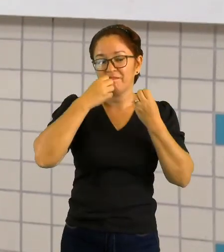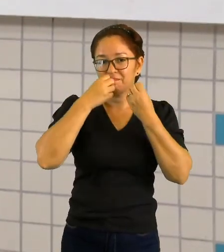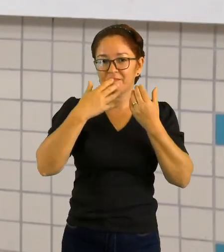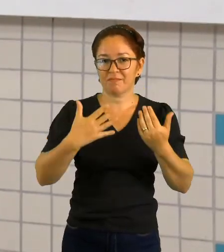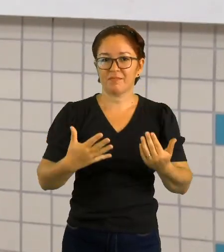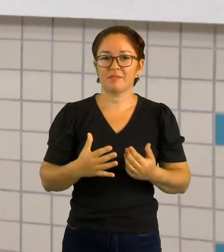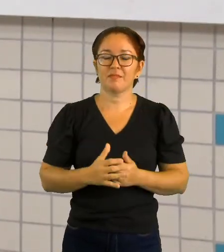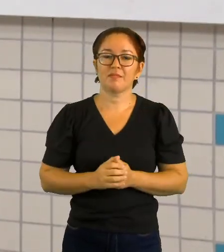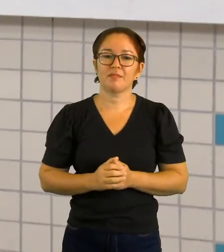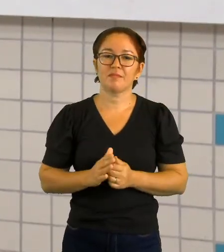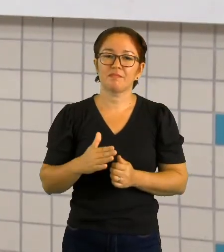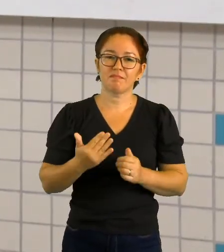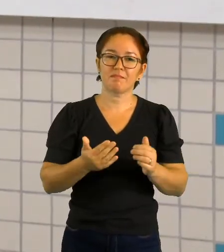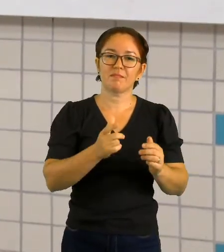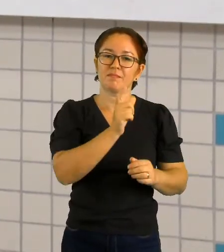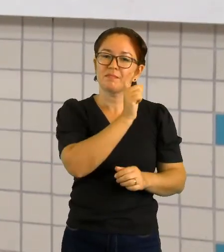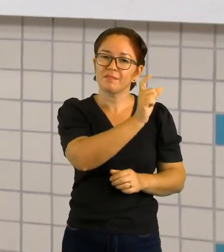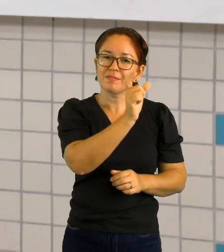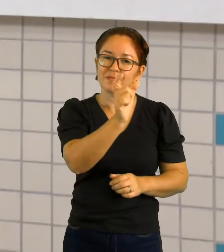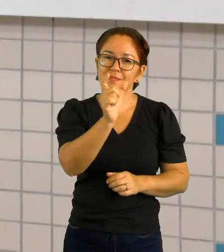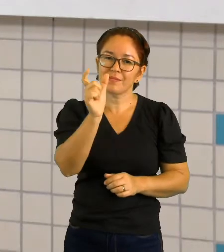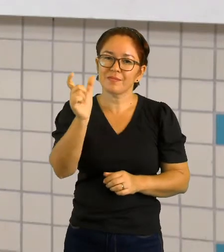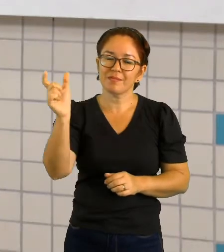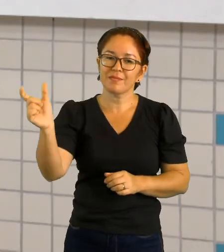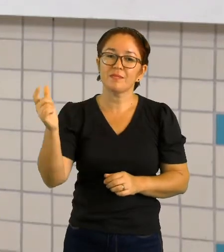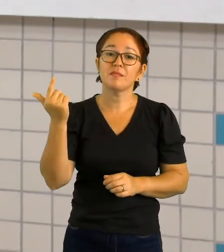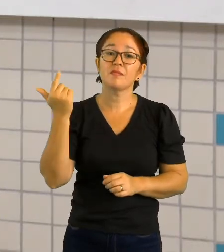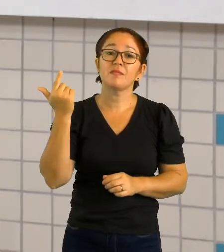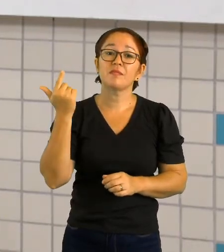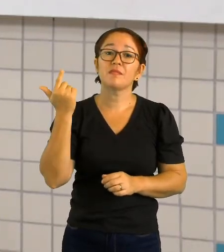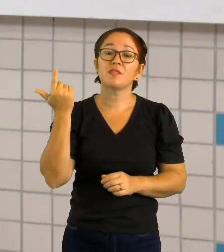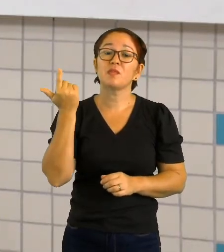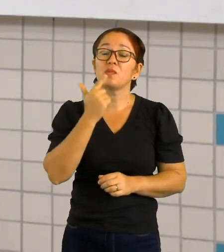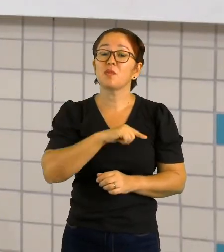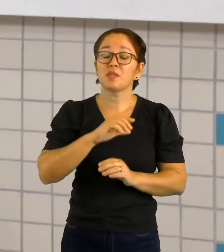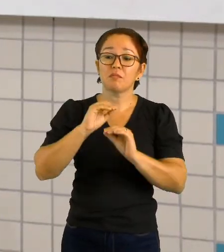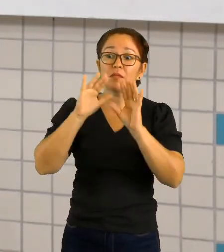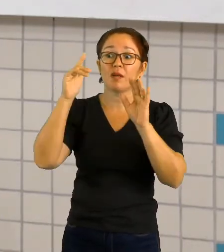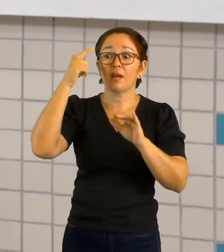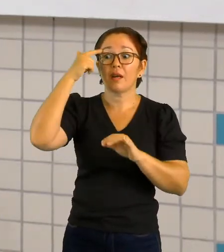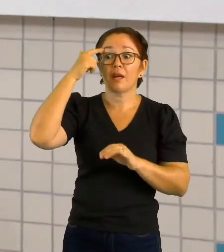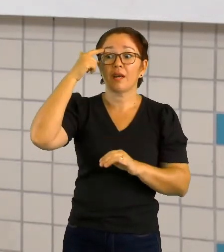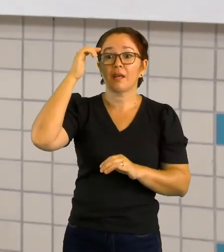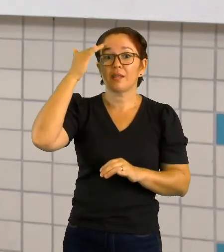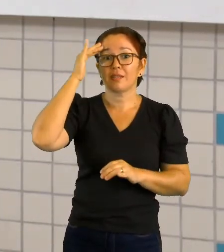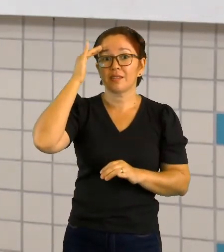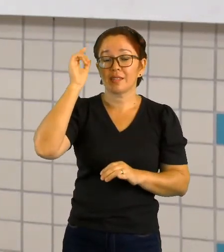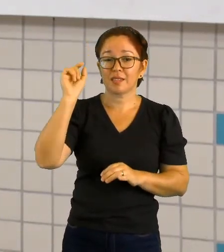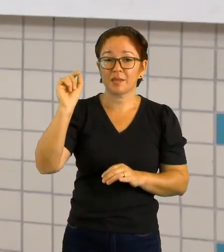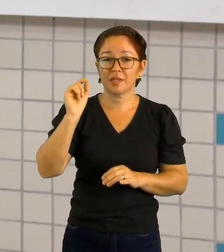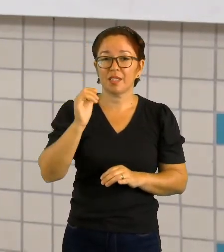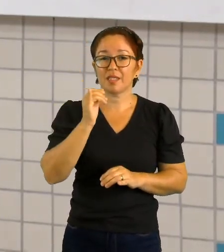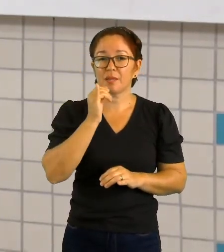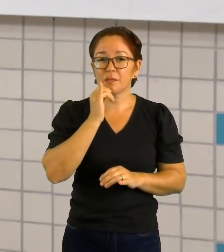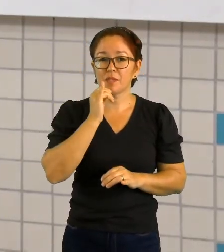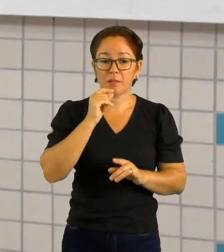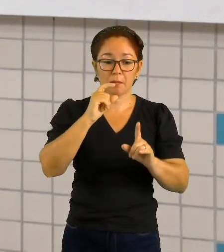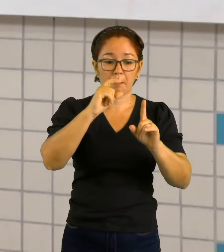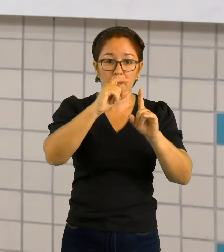fizemos os espaçamentos, nós conseguimos descobrir as unidades do texto.